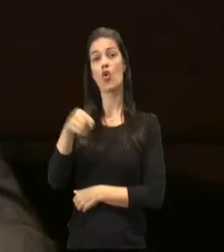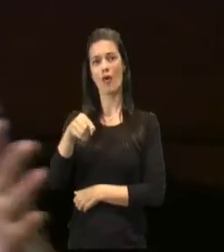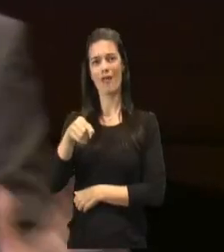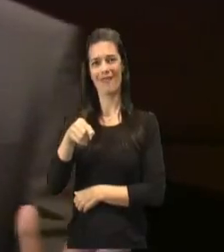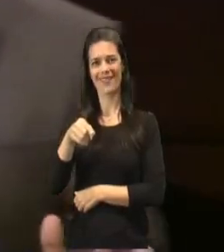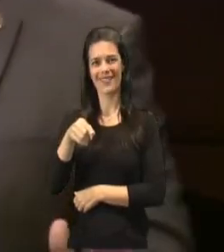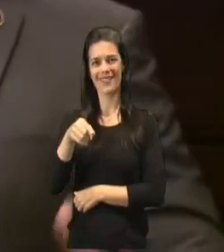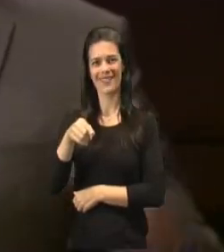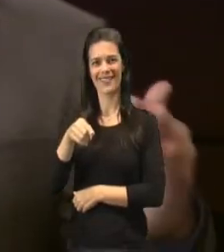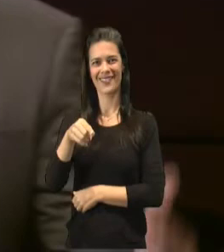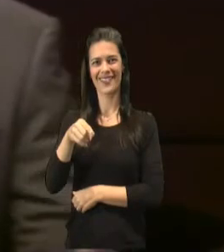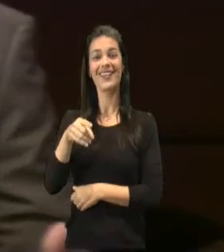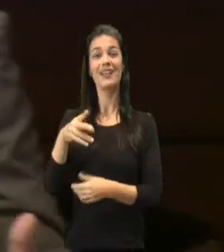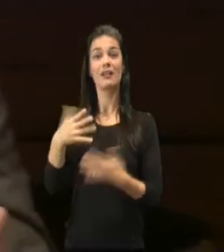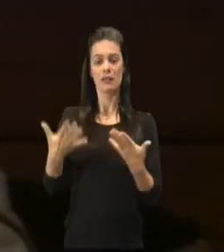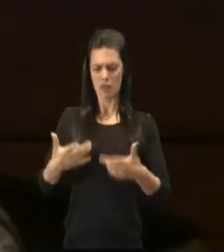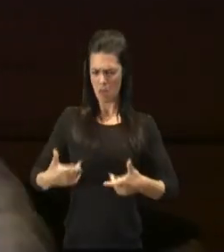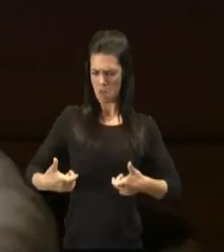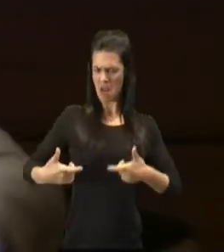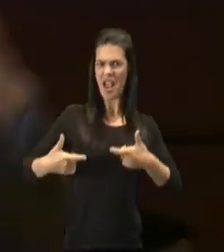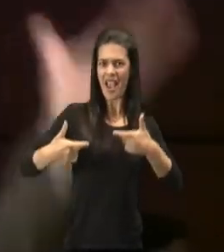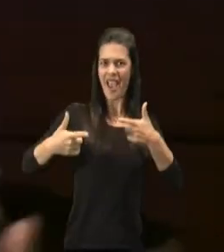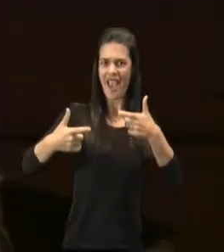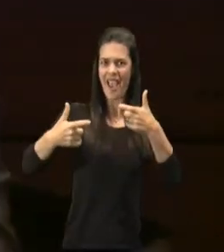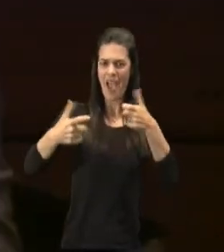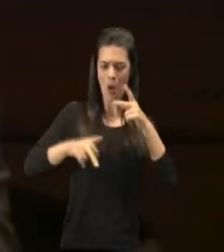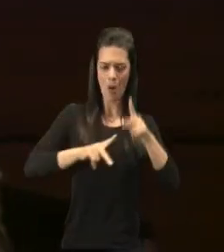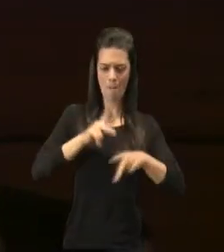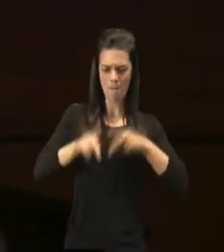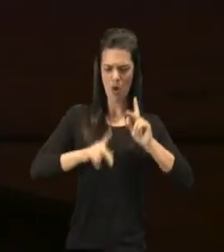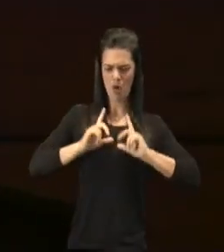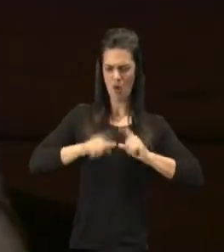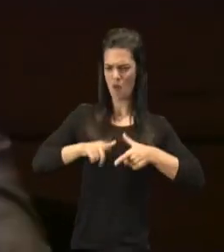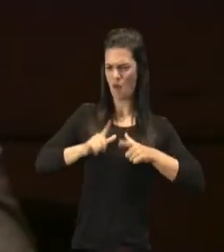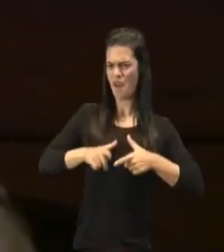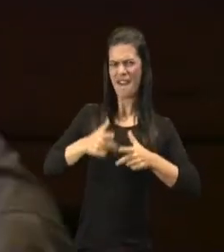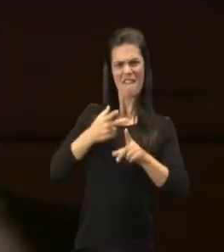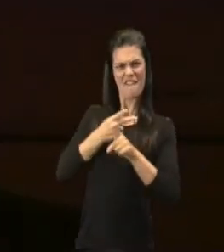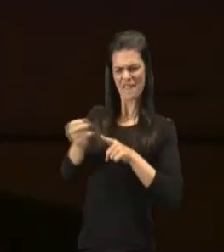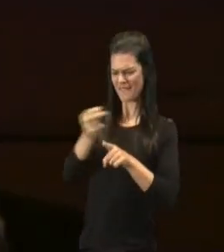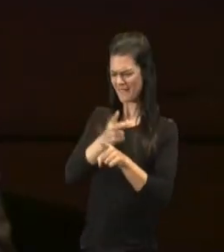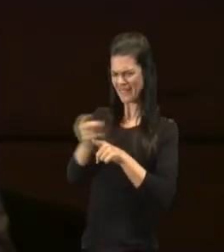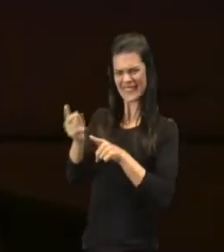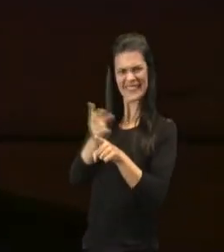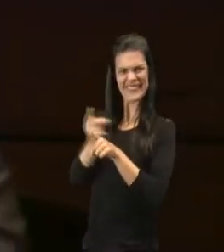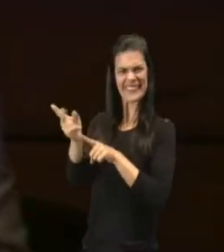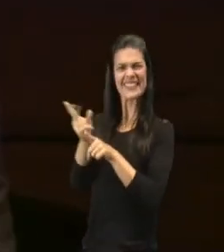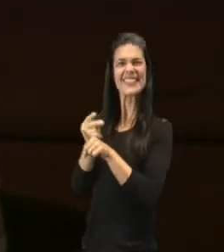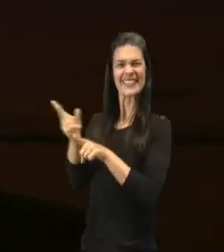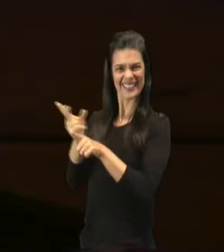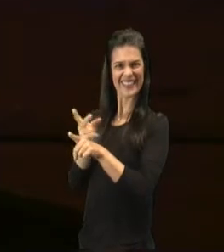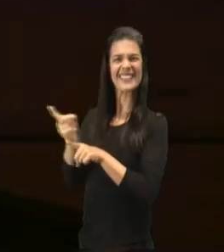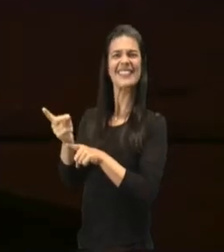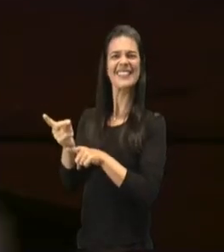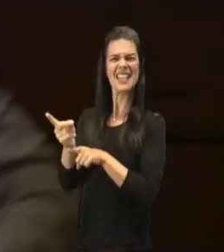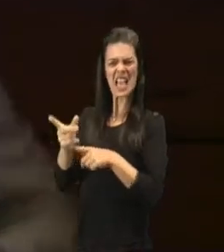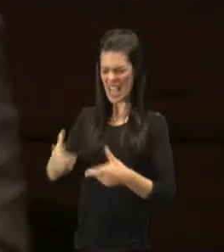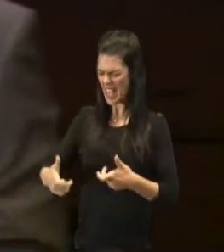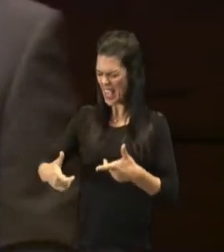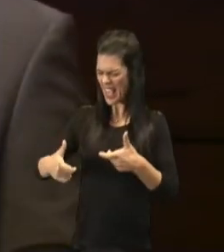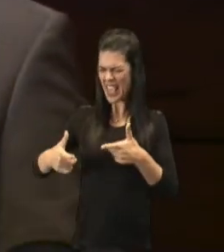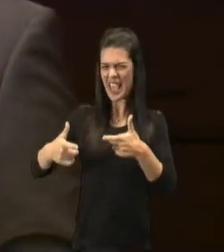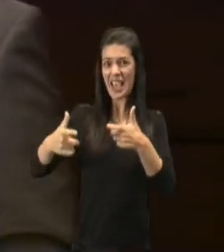ali guerreando e sendo vitorioso, e o moral daquele exército e aquelas pessoas ali envolvidas naquelas batalhas, as pessoas